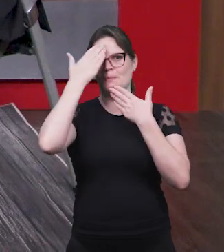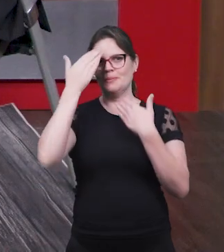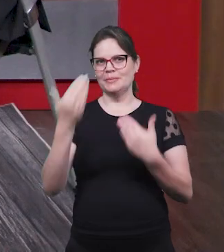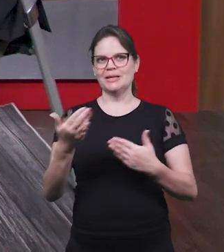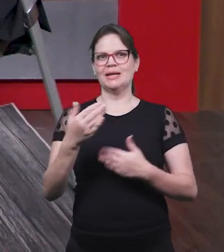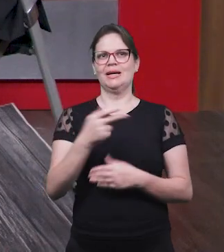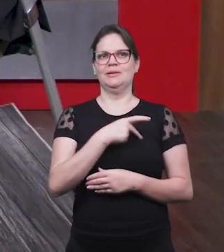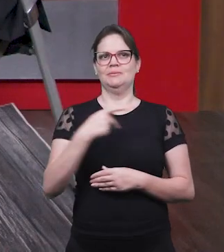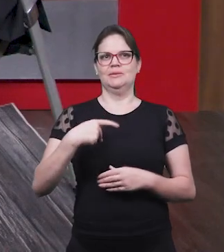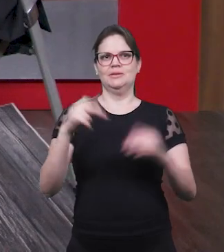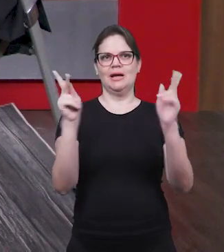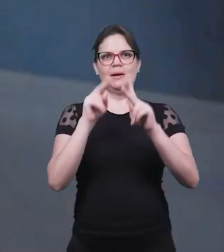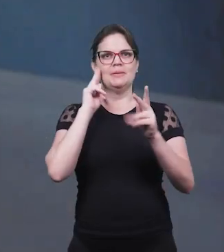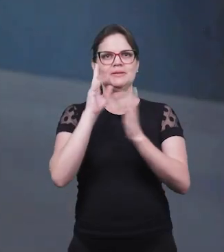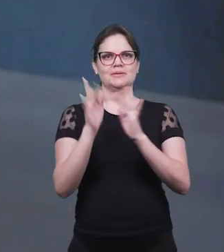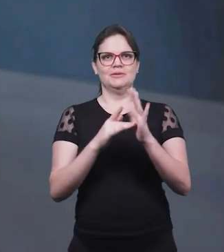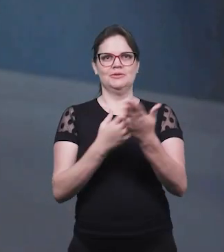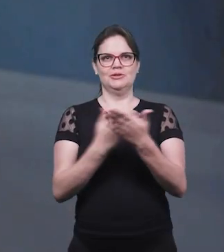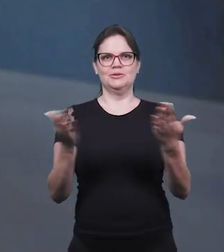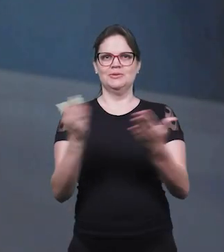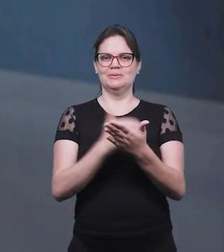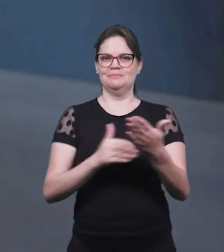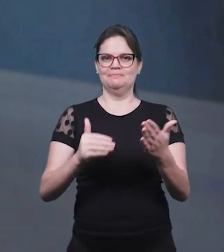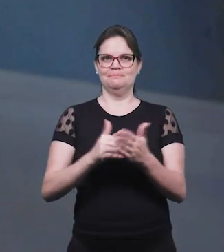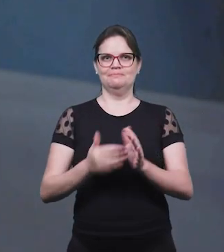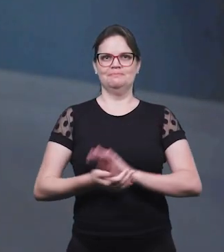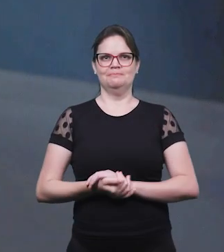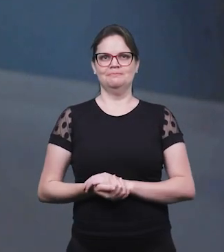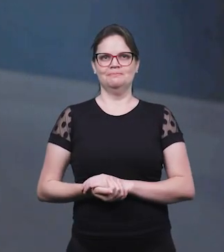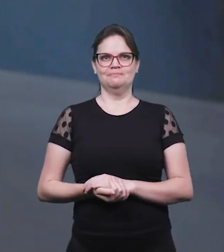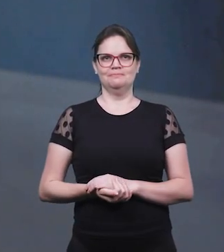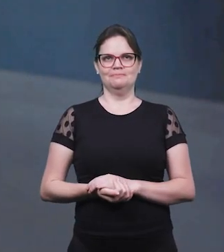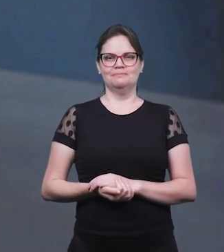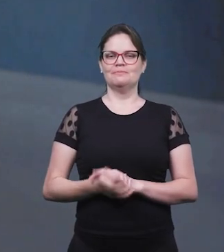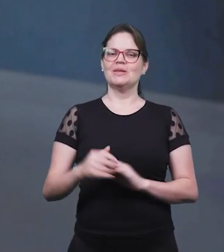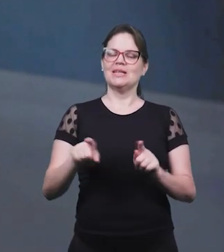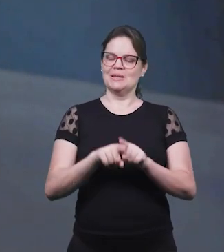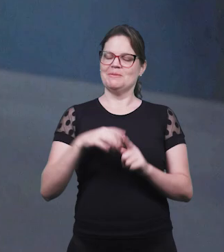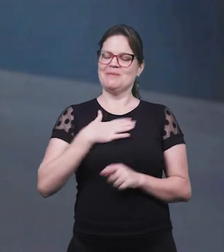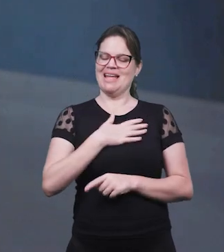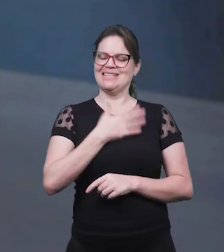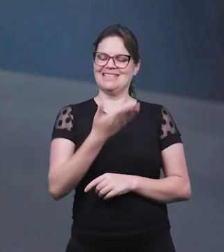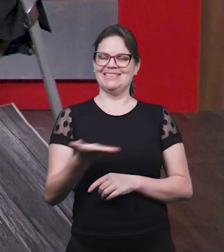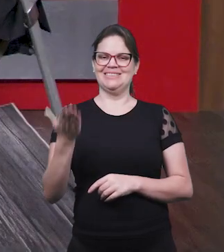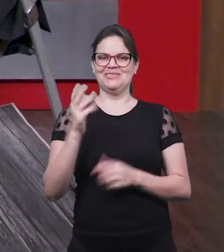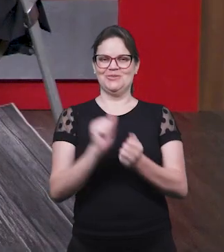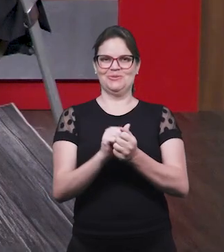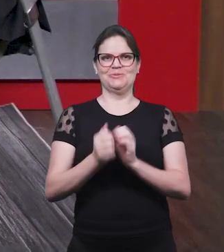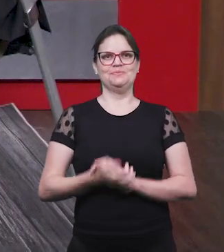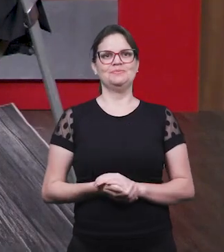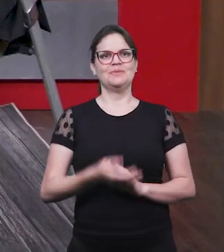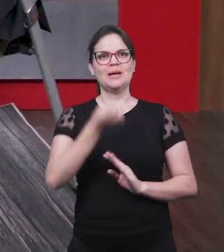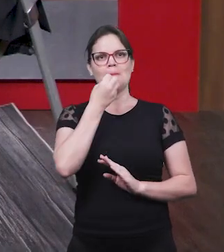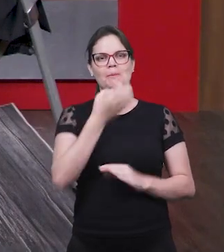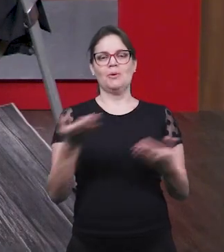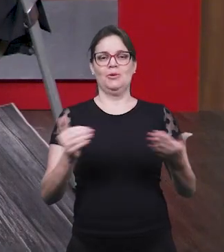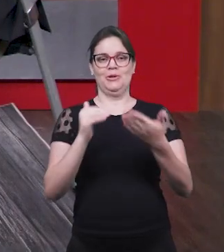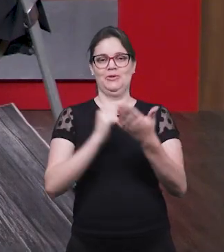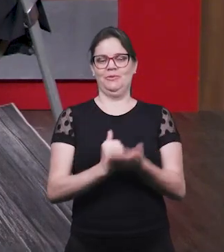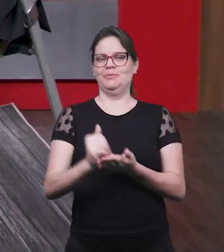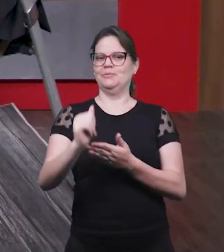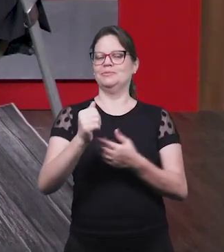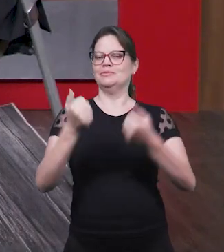Pai do Senhor Jesus, Pai do Senhor Jesus a todos. É Amém. Um enorme prazer. Que bom. Vamos começar falando